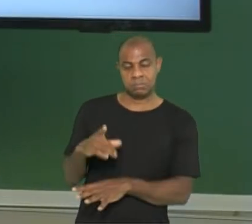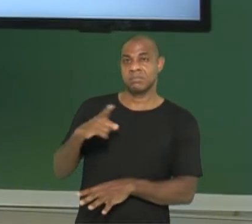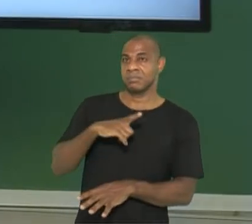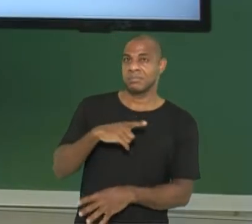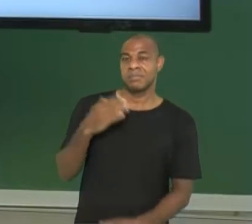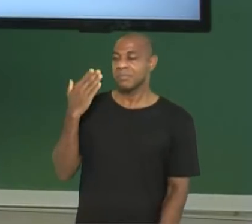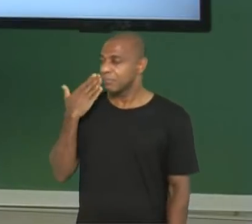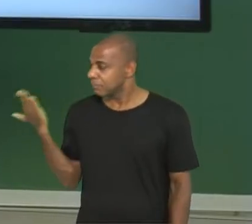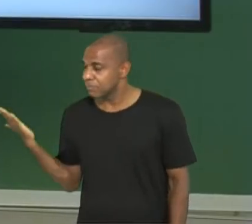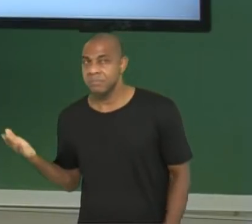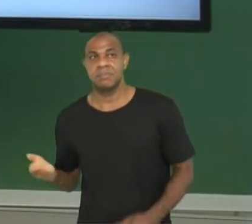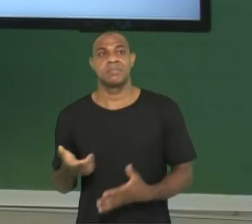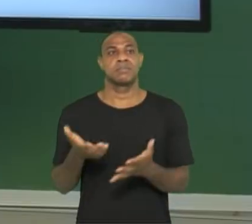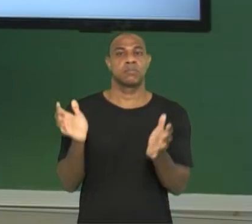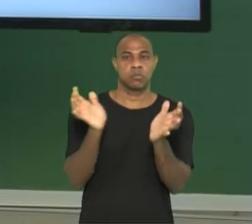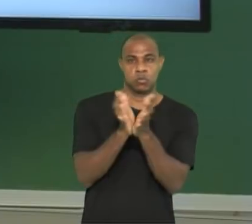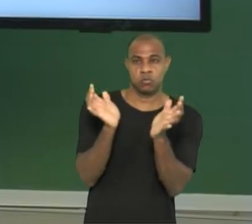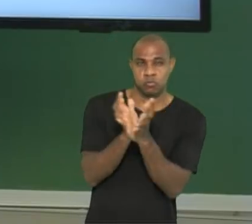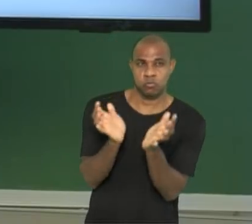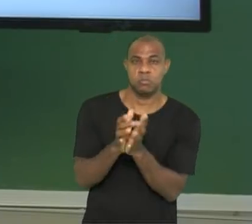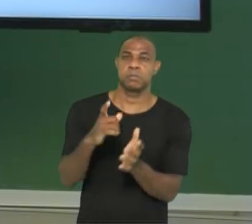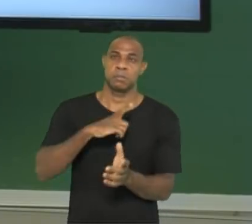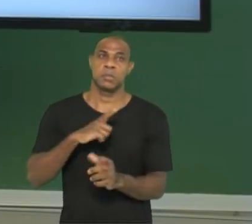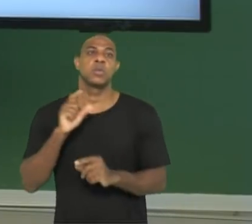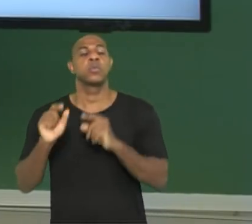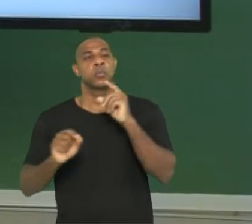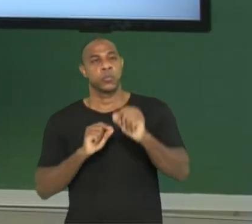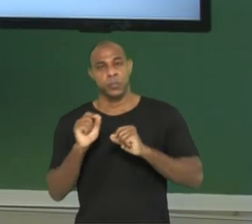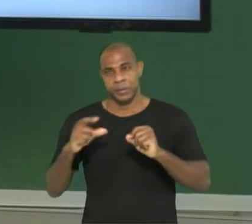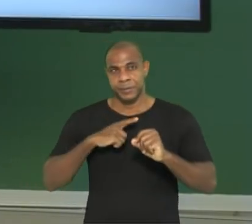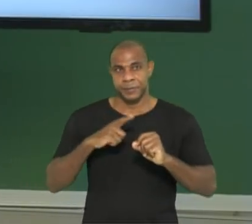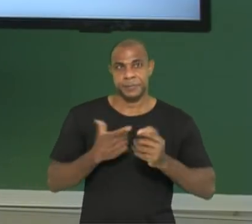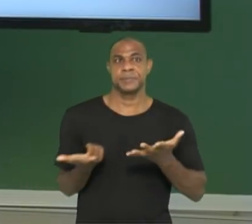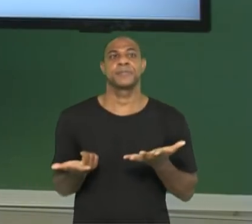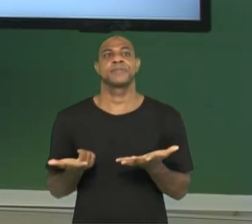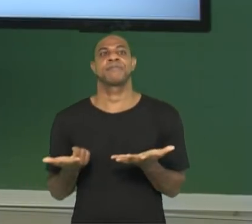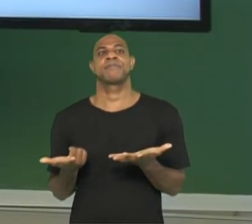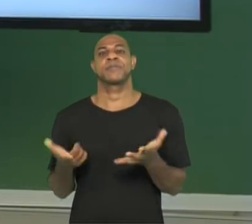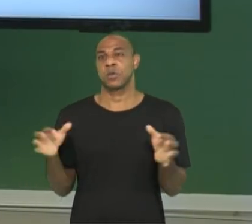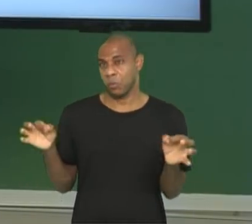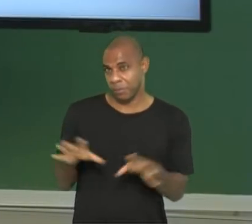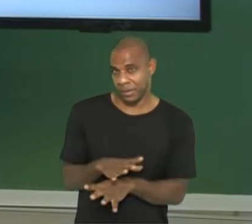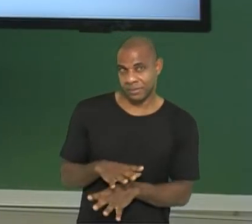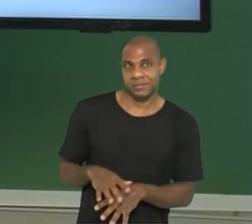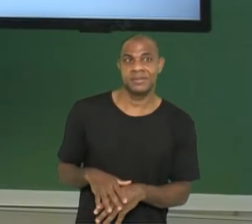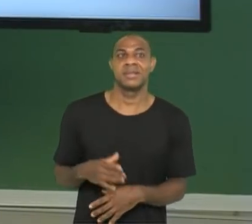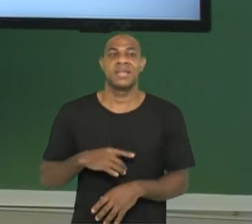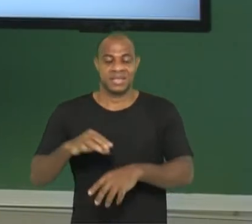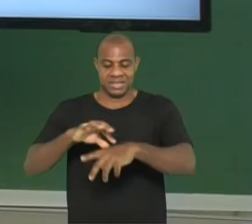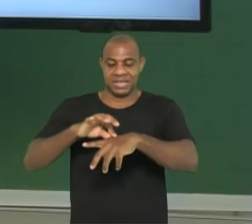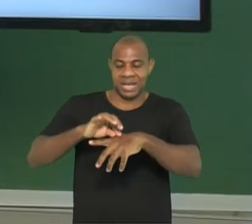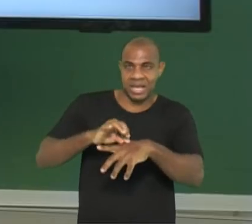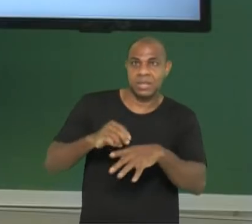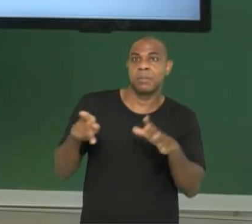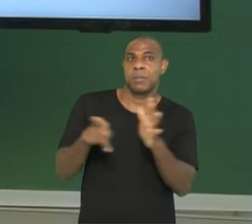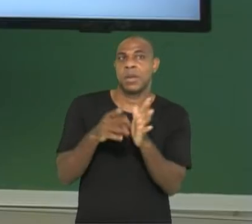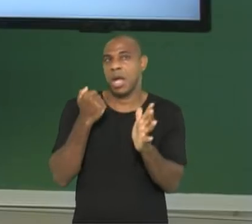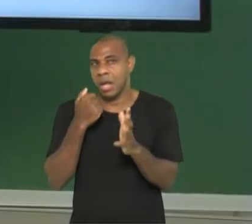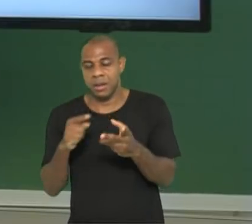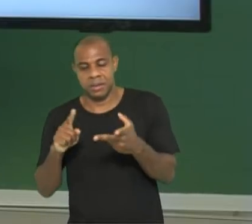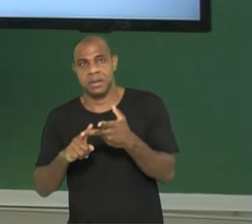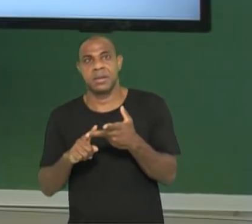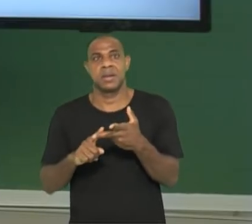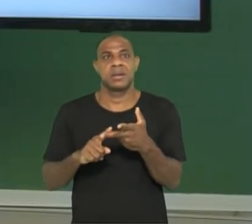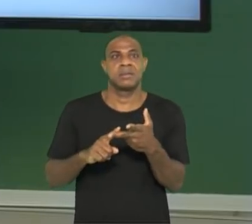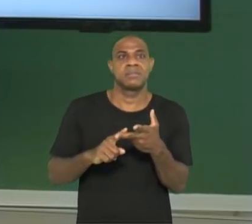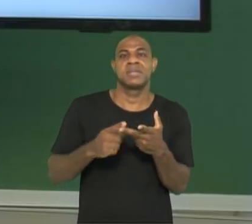gente encontra indivíduos que são herbívoros, que se alimentam de plantas, carnívoros, que se alimentam de carne, e onívoros, que